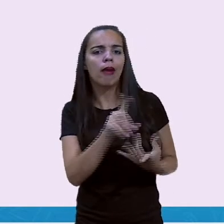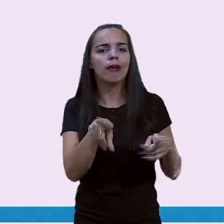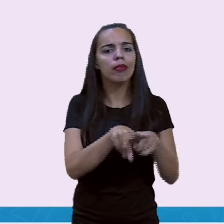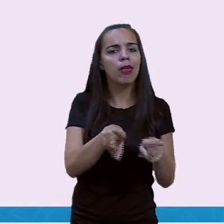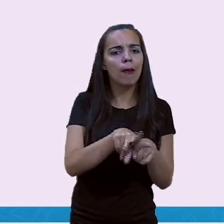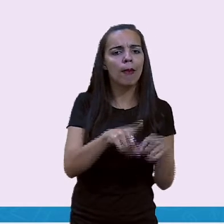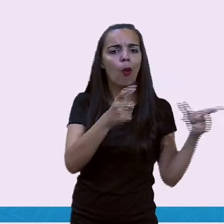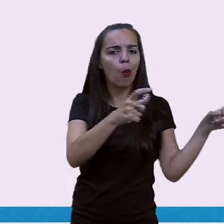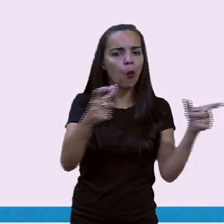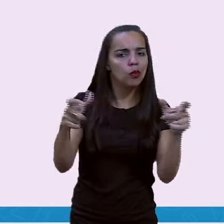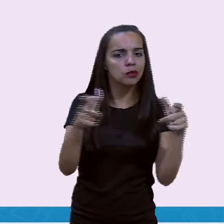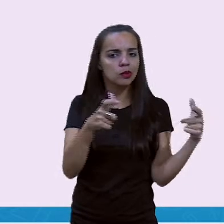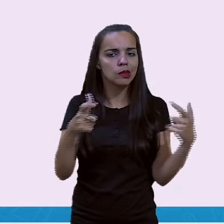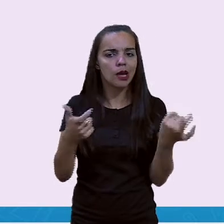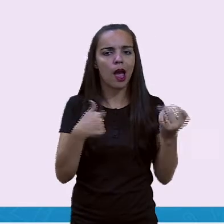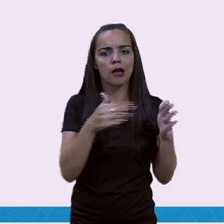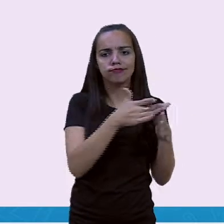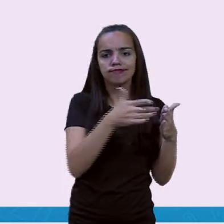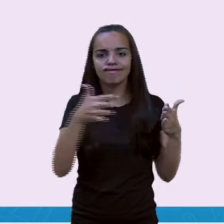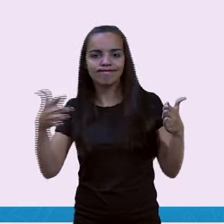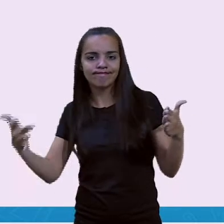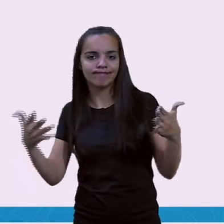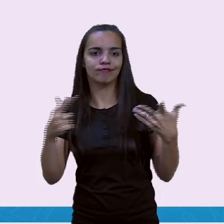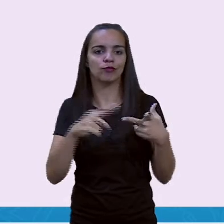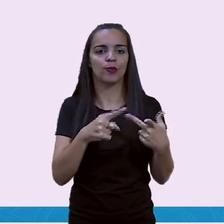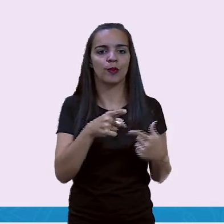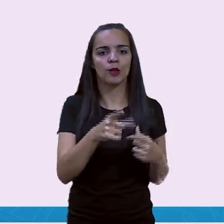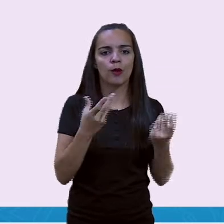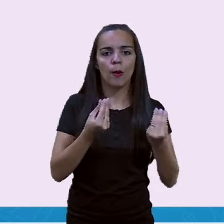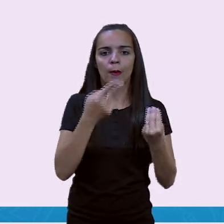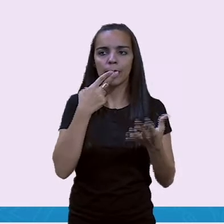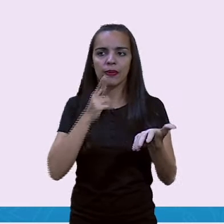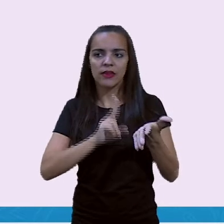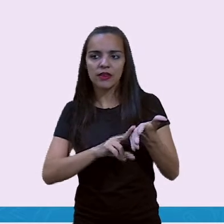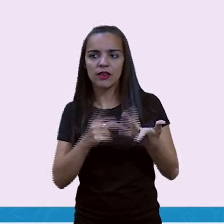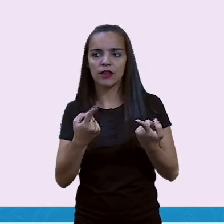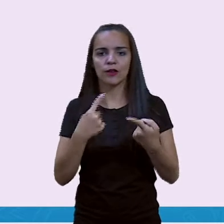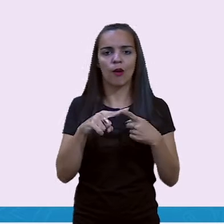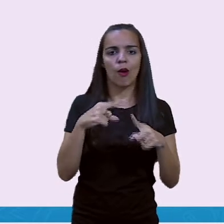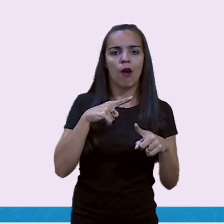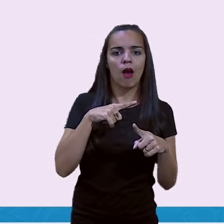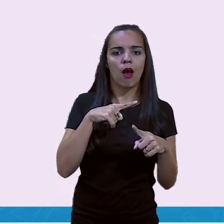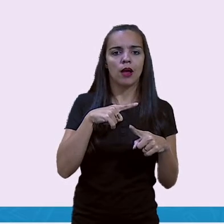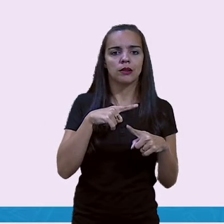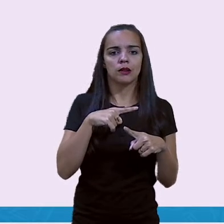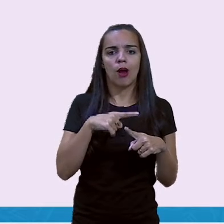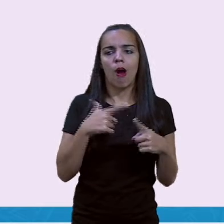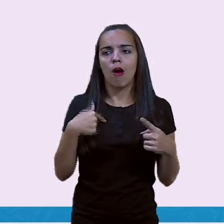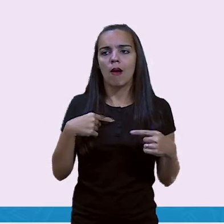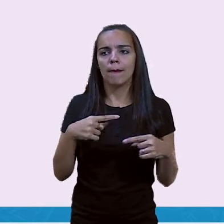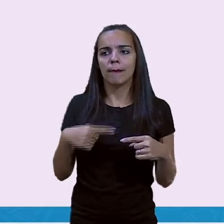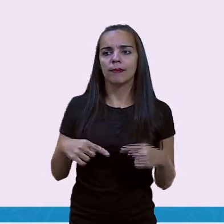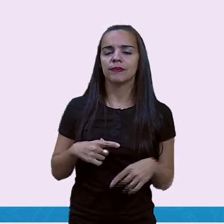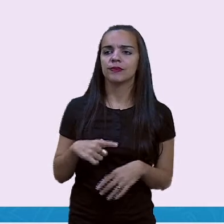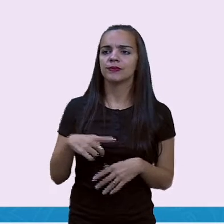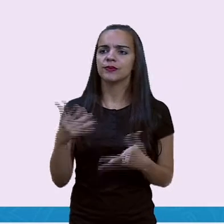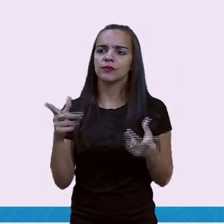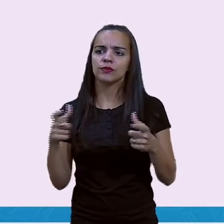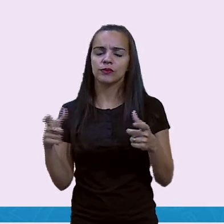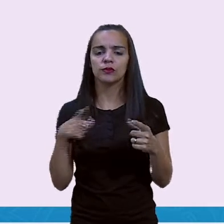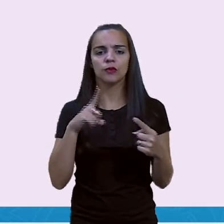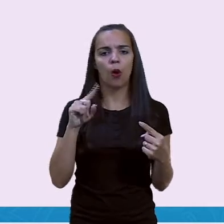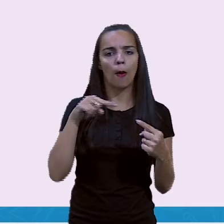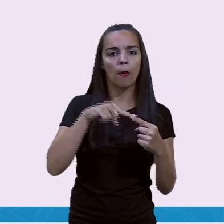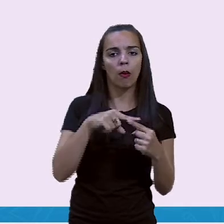e períodos. Então, os historiadores, eles utilizam vestígios culturais, que são de